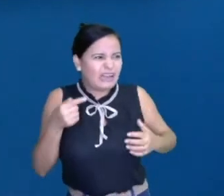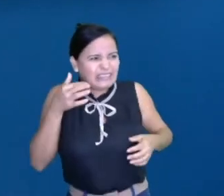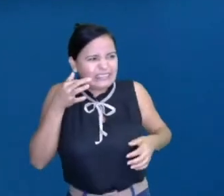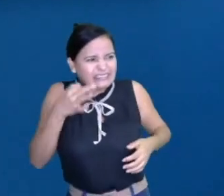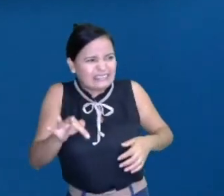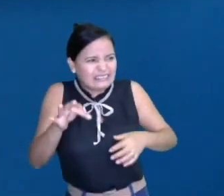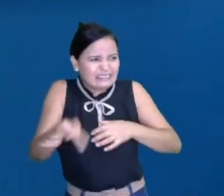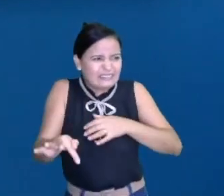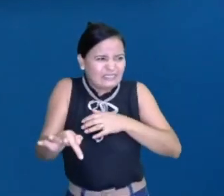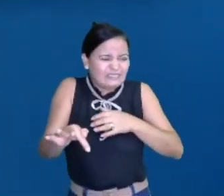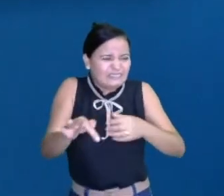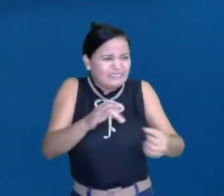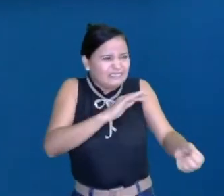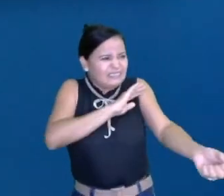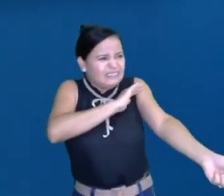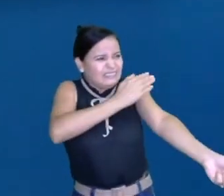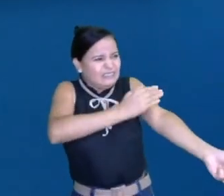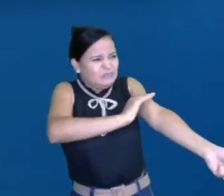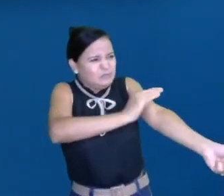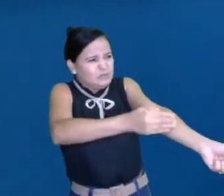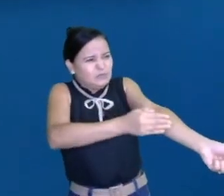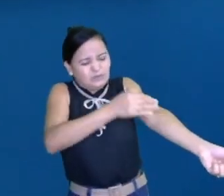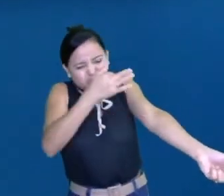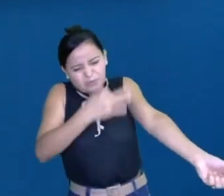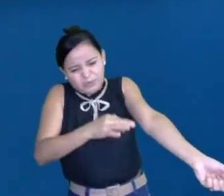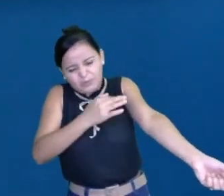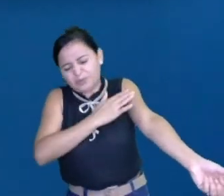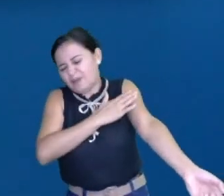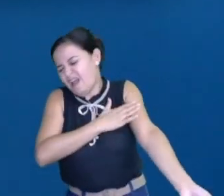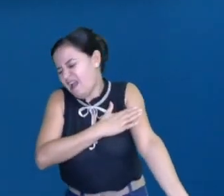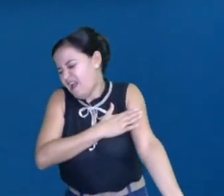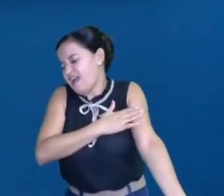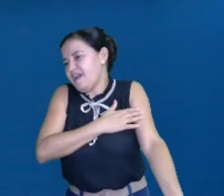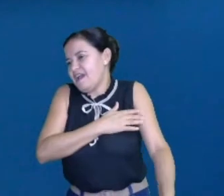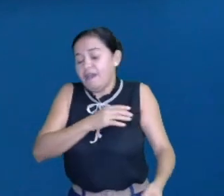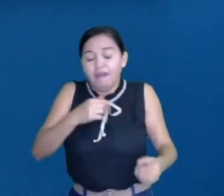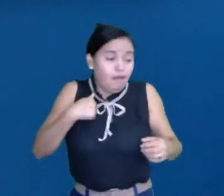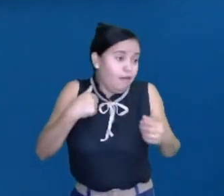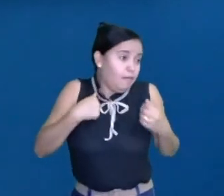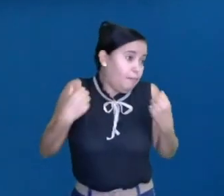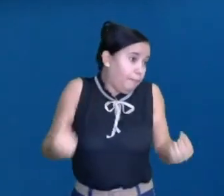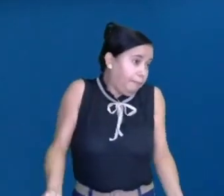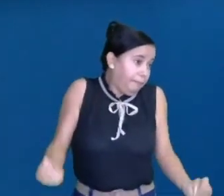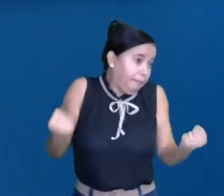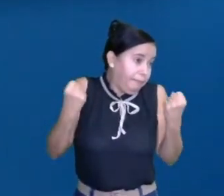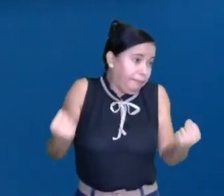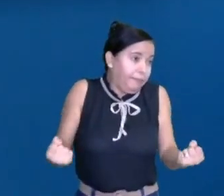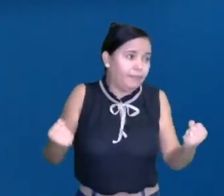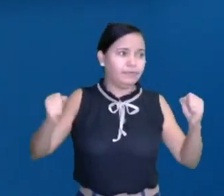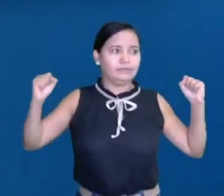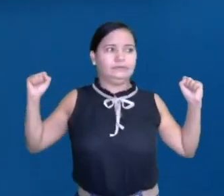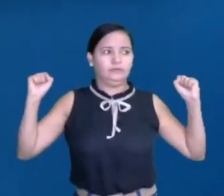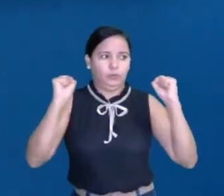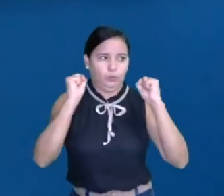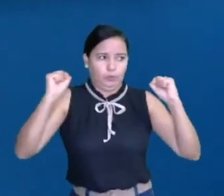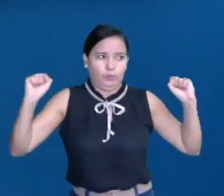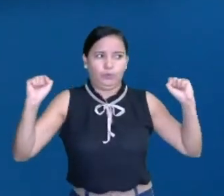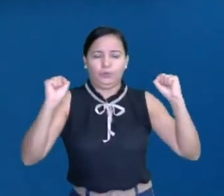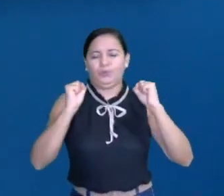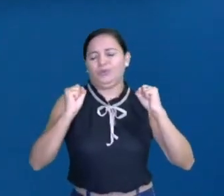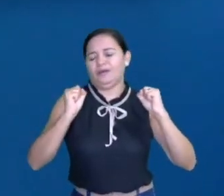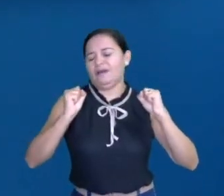dores musculares. E fica pensando, eita, depois que eu malhei, ganhei foi músculo, estou sentindo um músculo que eu nunca senti